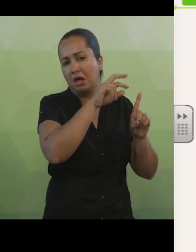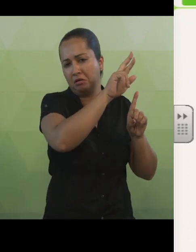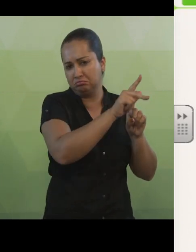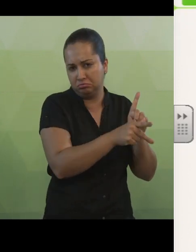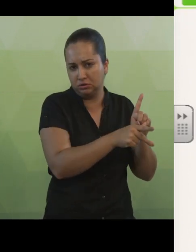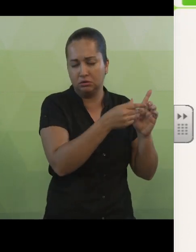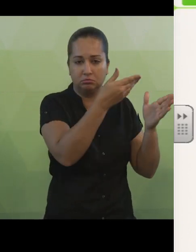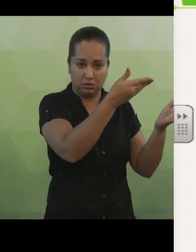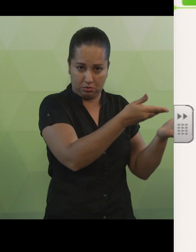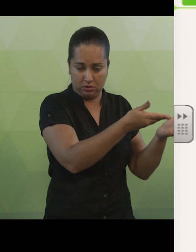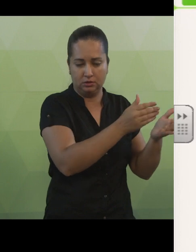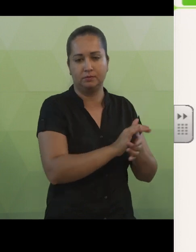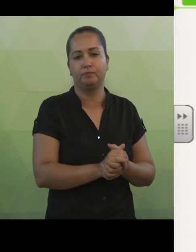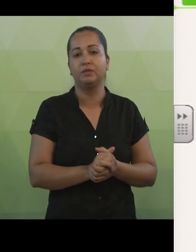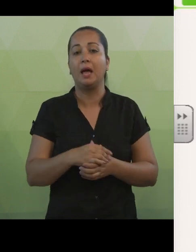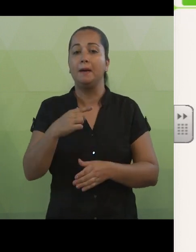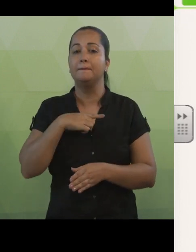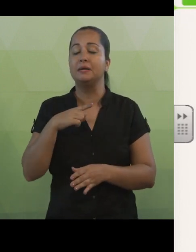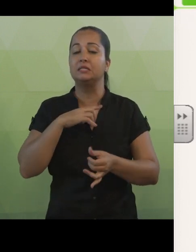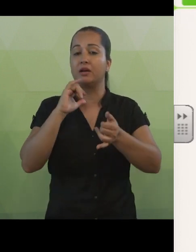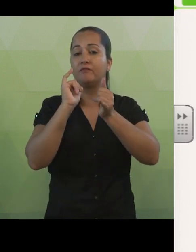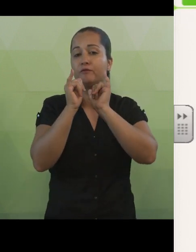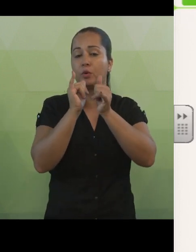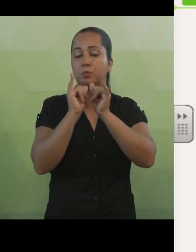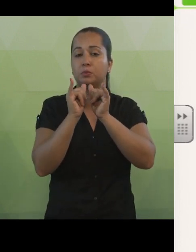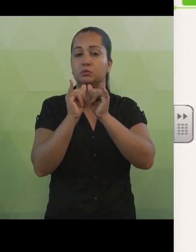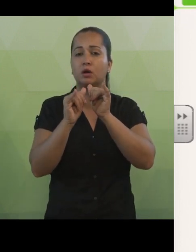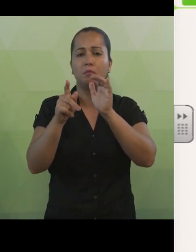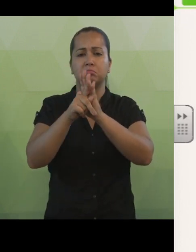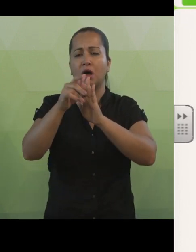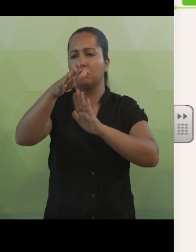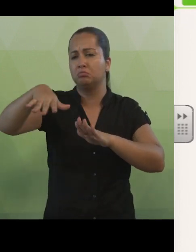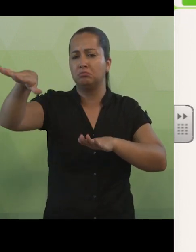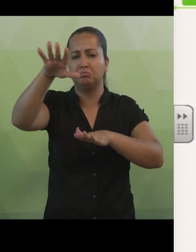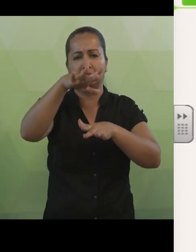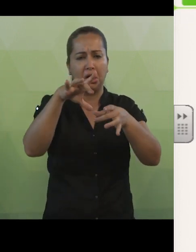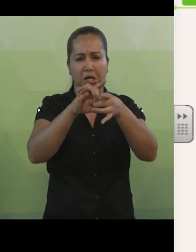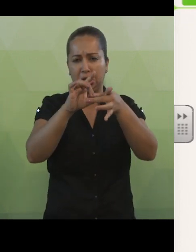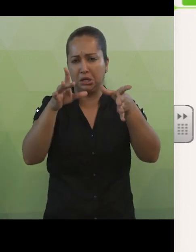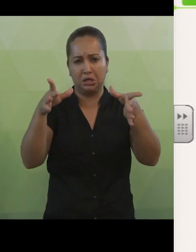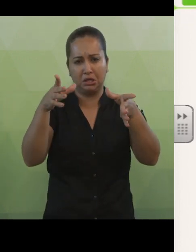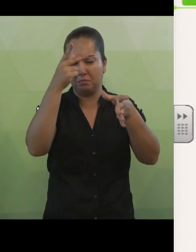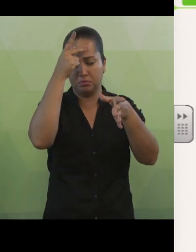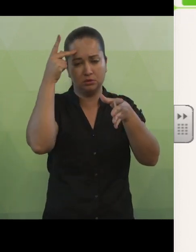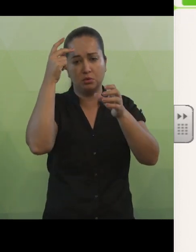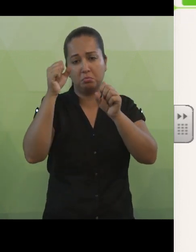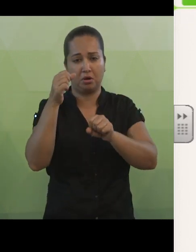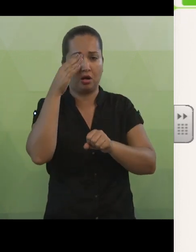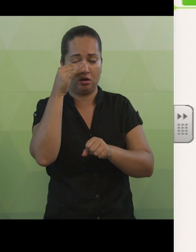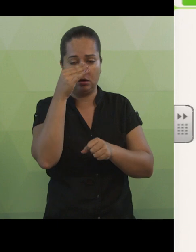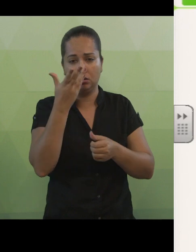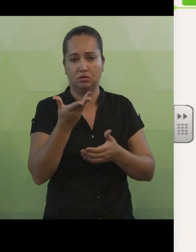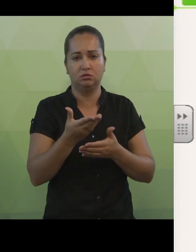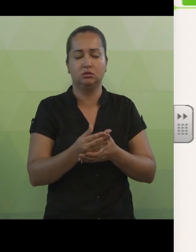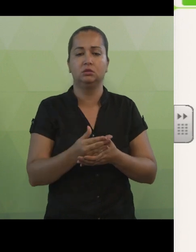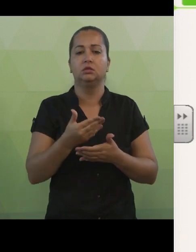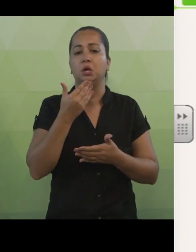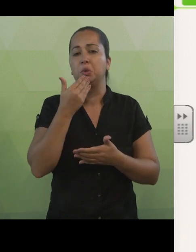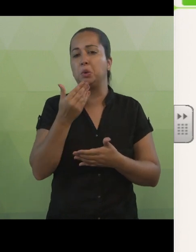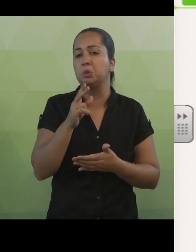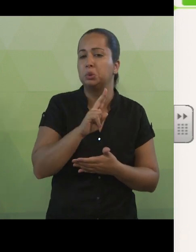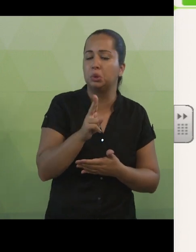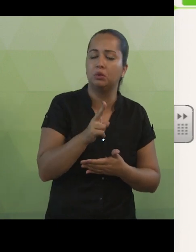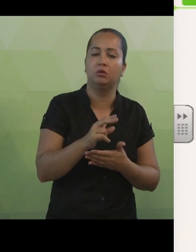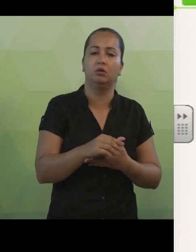públicas, de acesso livre a todos, como, por exemplo, o nome, o telefone, o ramal, o cargo que ele ocupa, etc.